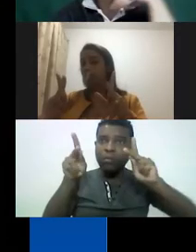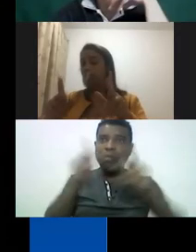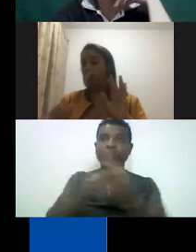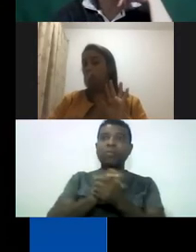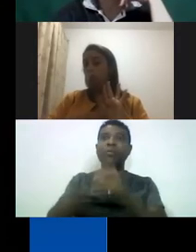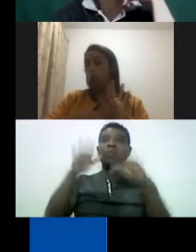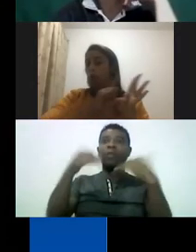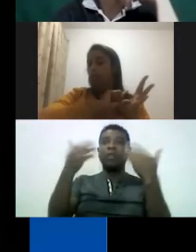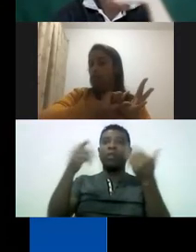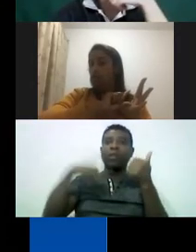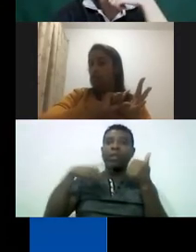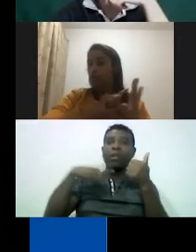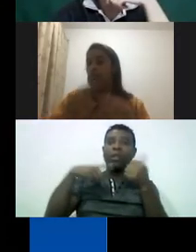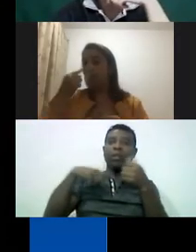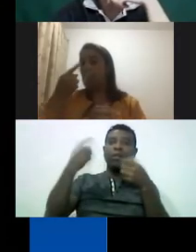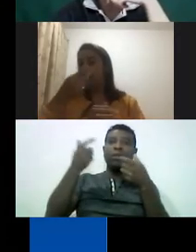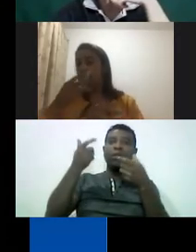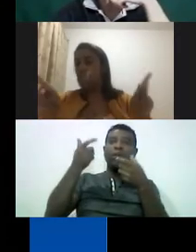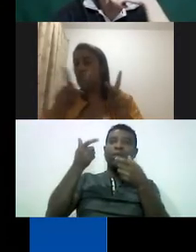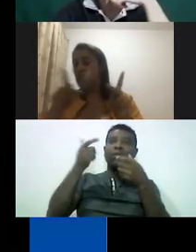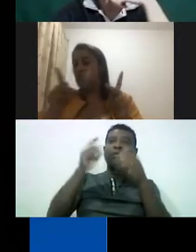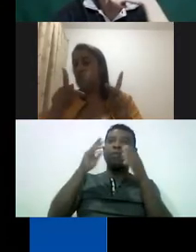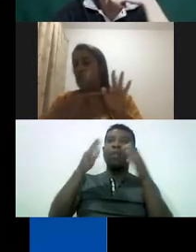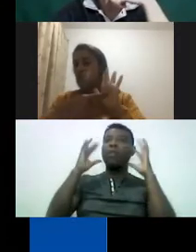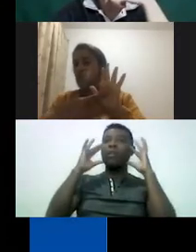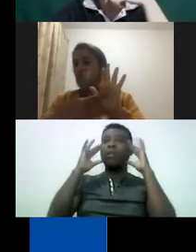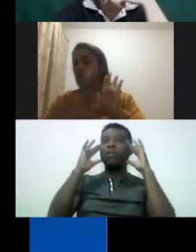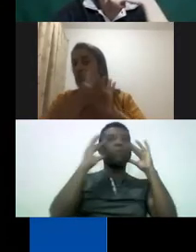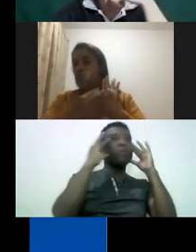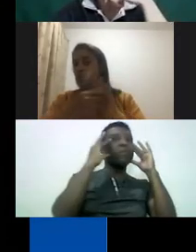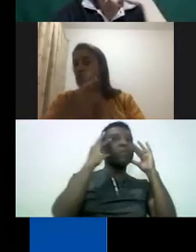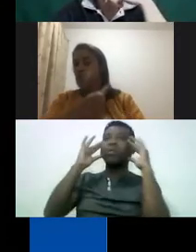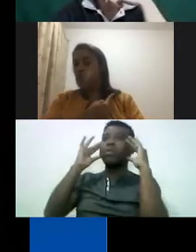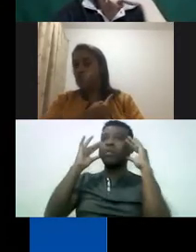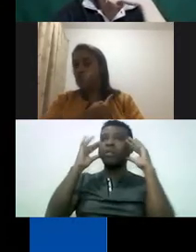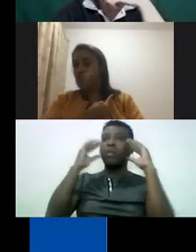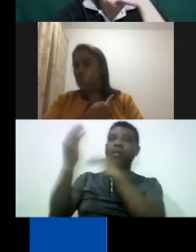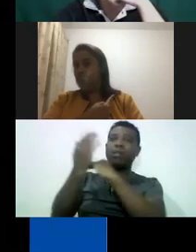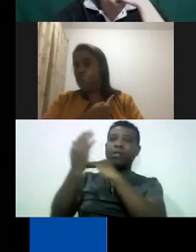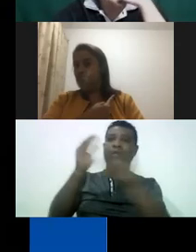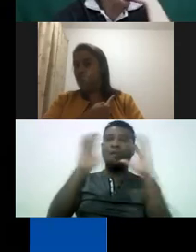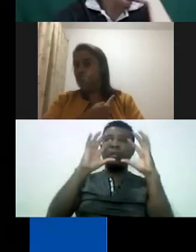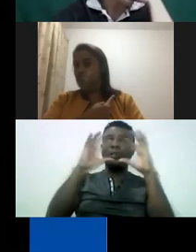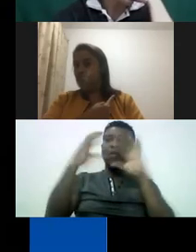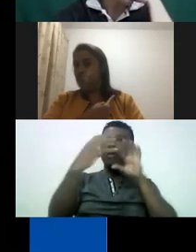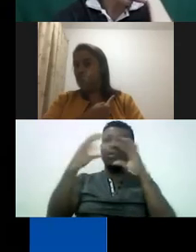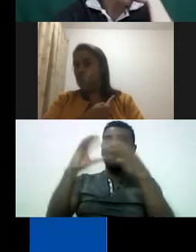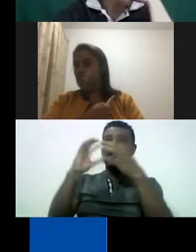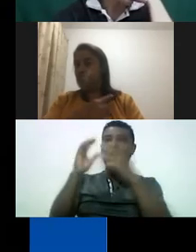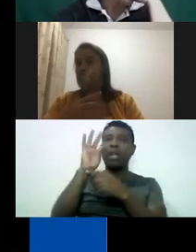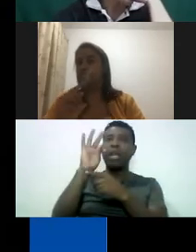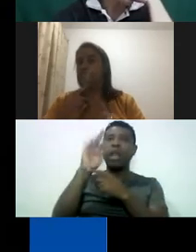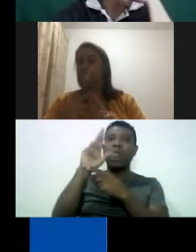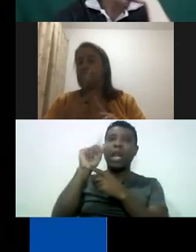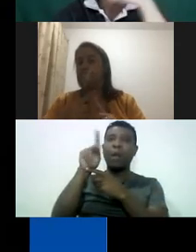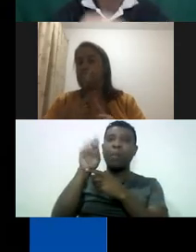escápula, ele inclina o pescoço para a direita e roda também para a direita, enquanto o trapézio inclina para a direita e roda para a esquerda. Então, o